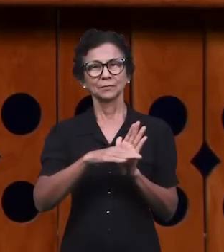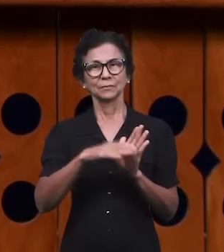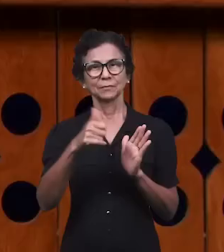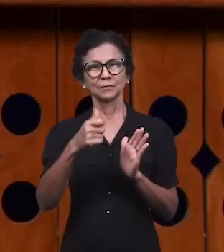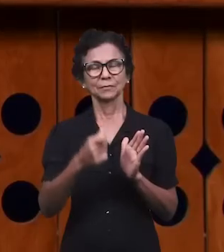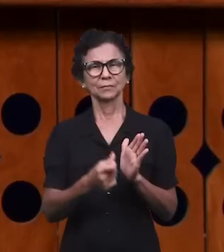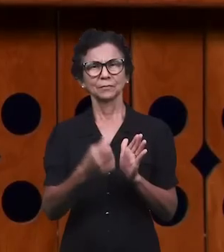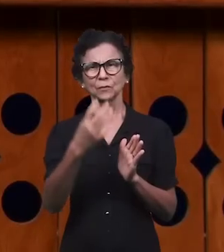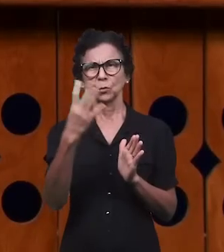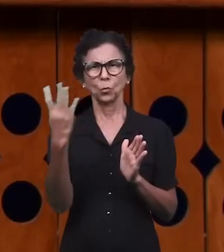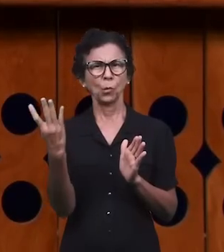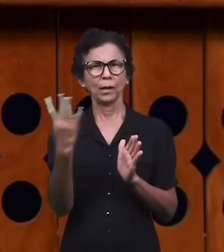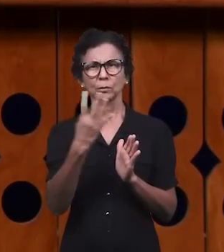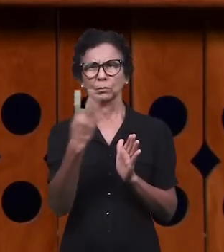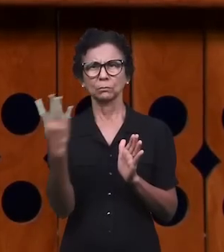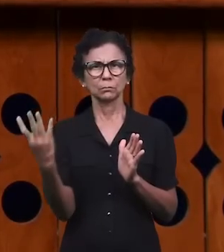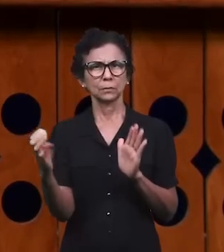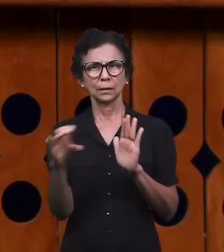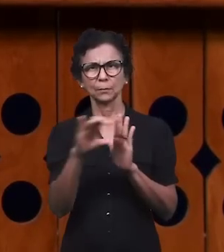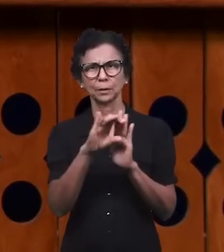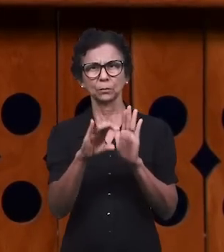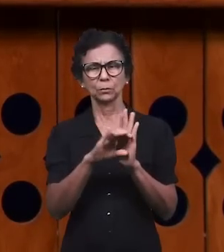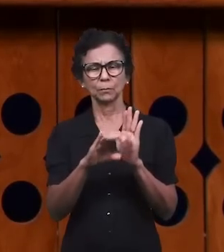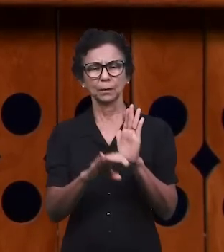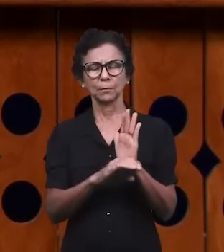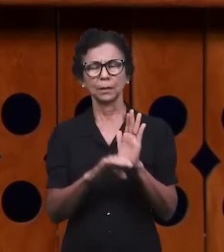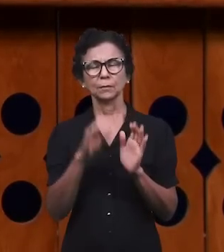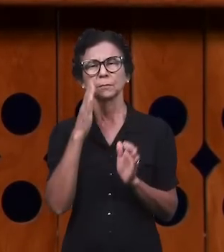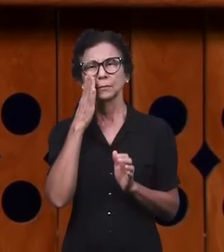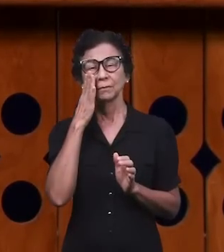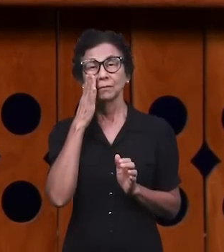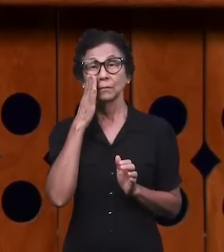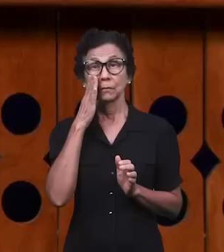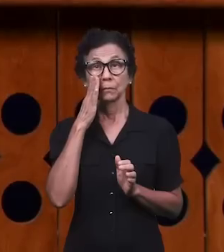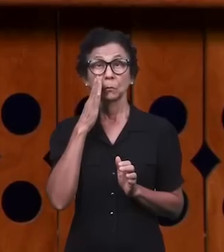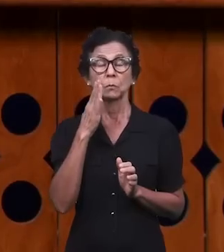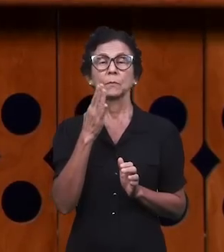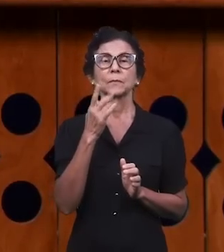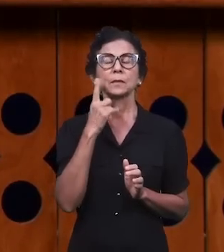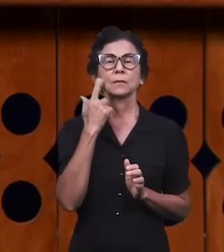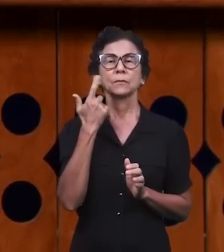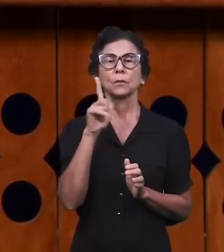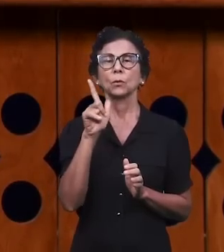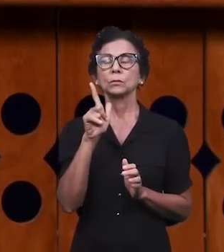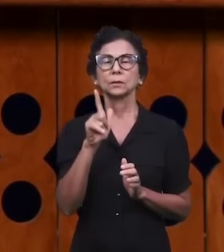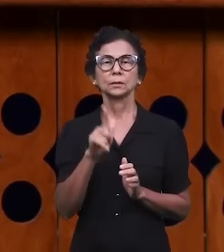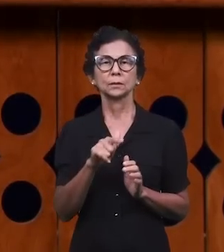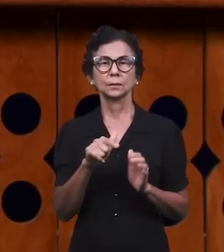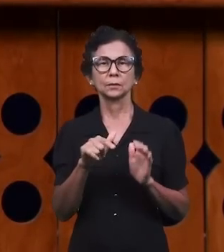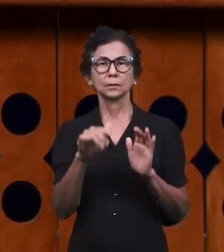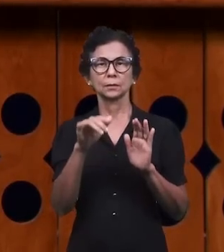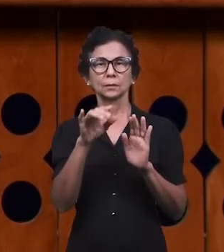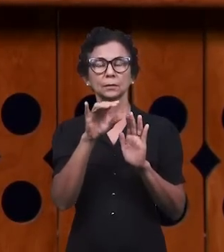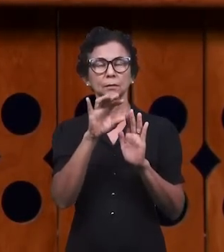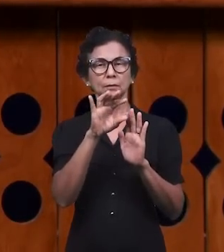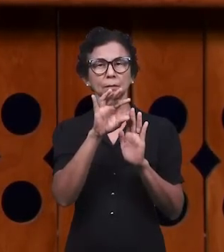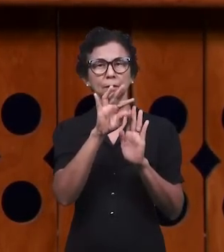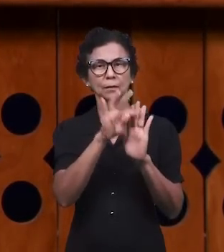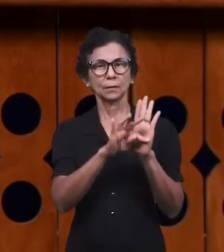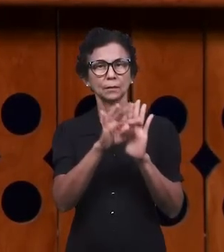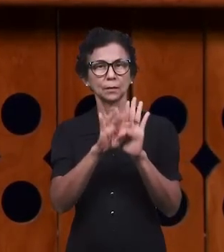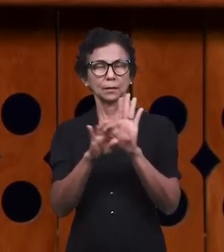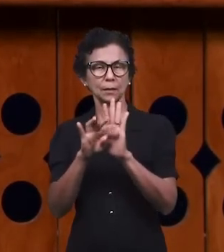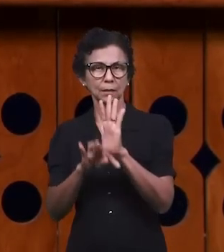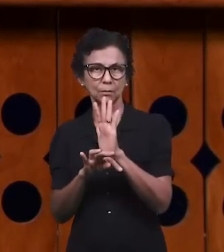4 capítulos, mas conheça a história por completa. Você vai ver outras partes da história de Sansão que Deus tem